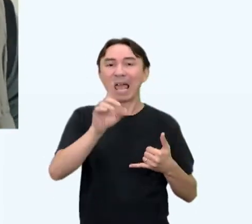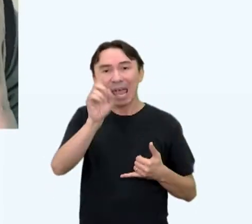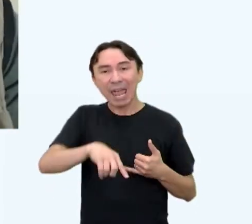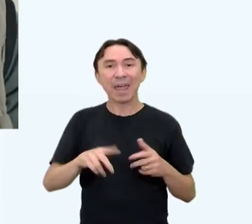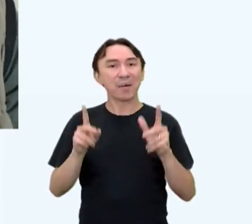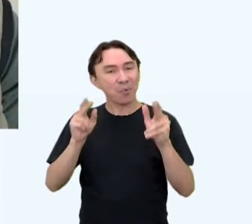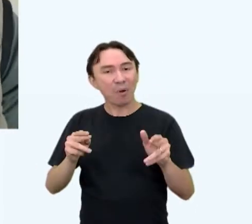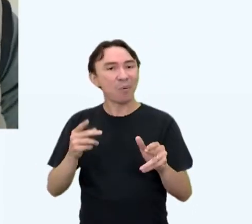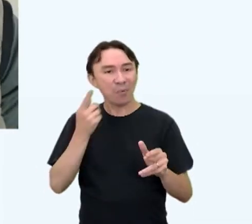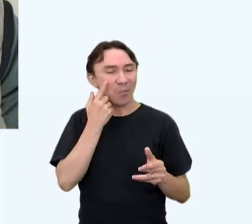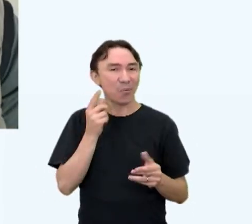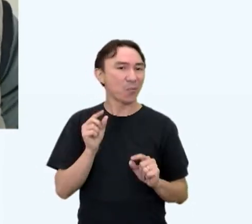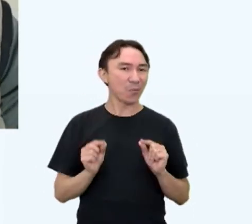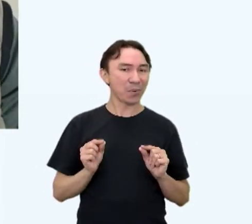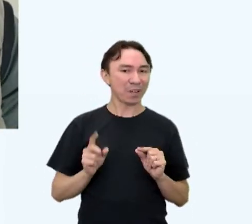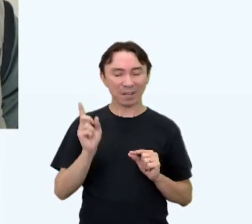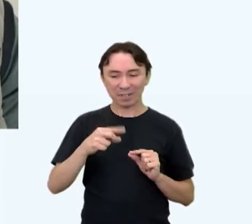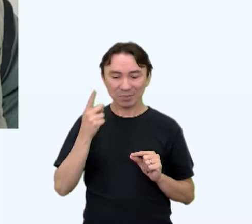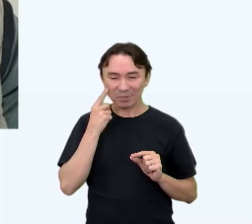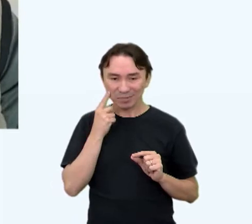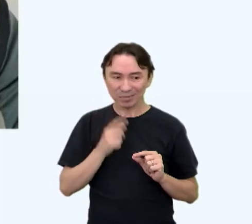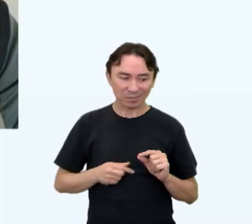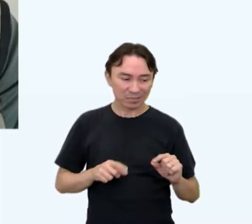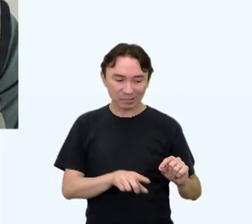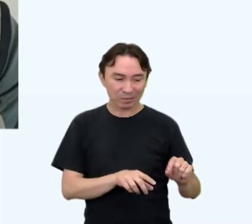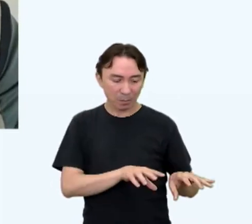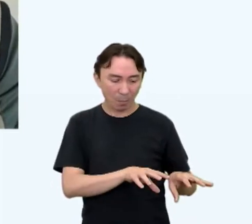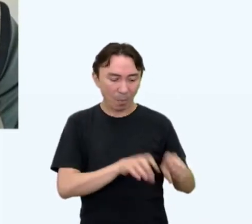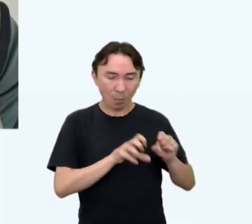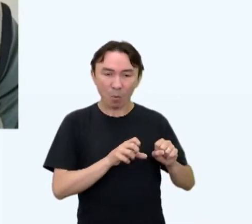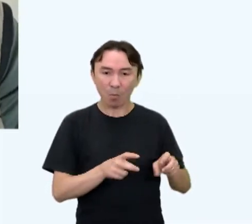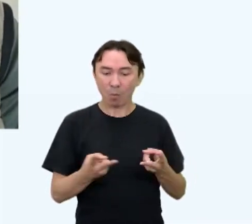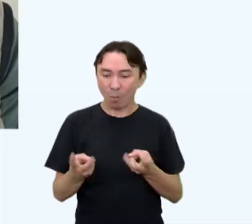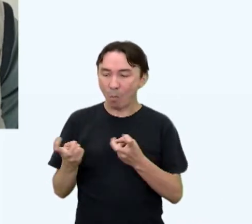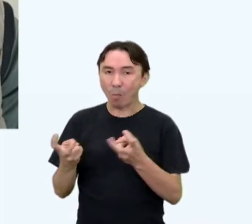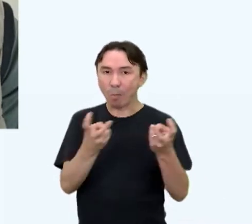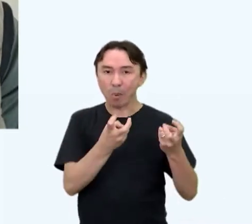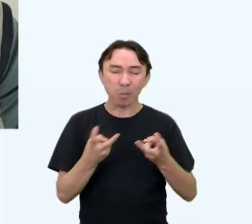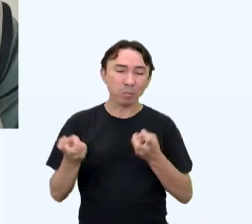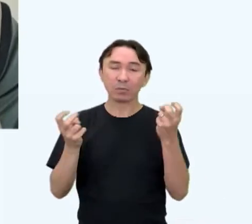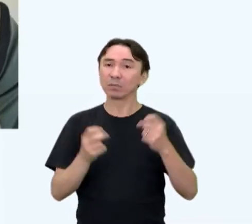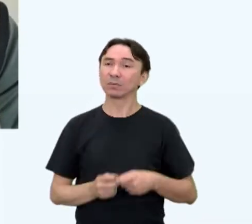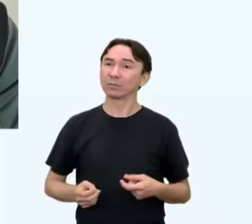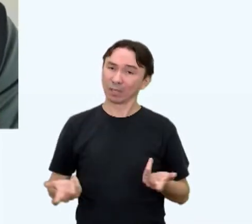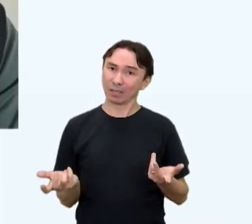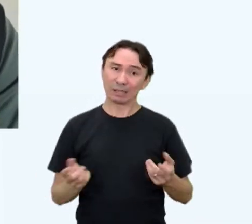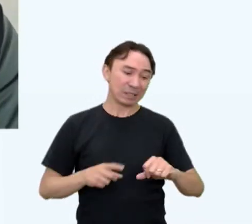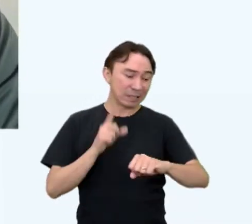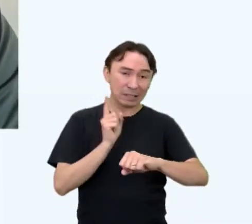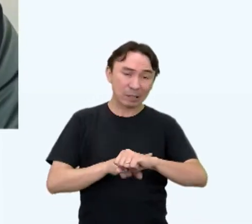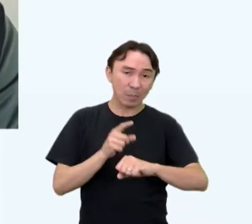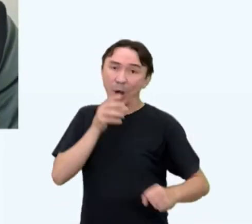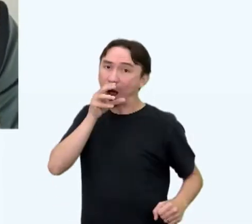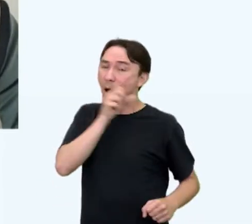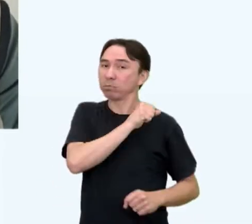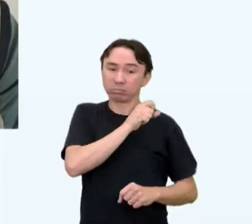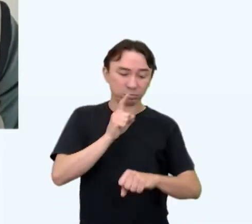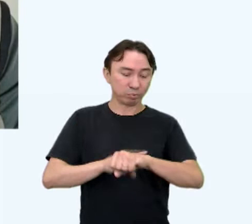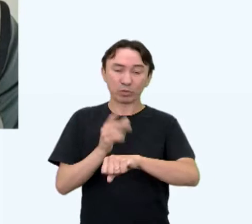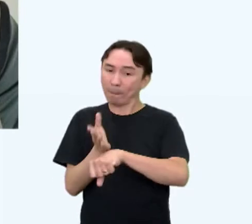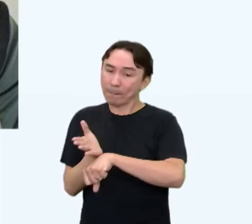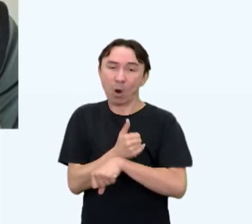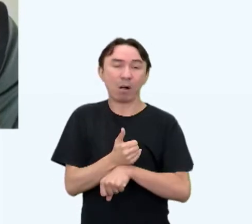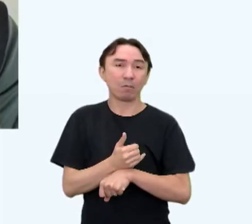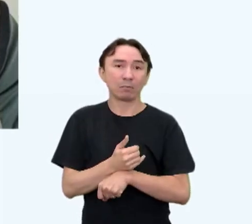de gerar alertas em um tempo muito reduzido. Isso para regiões, para países onde os terremotos de